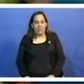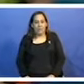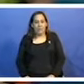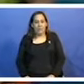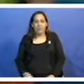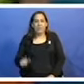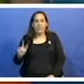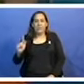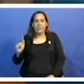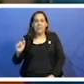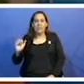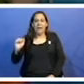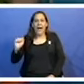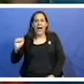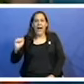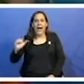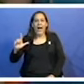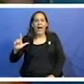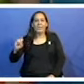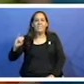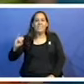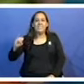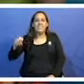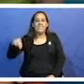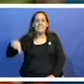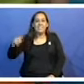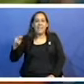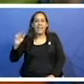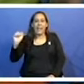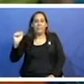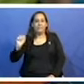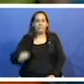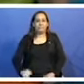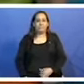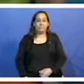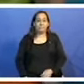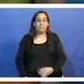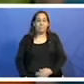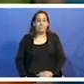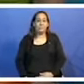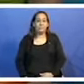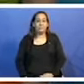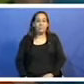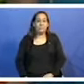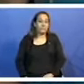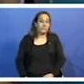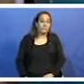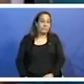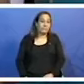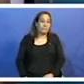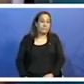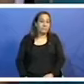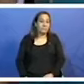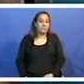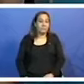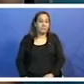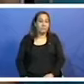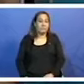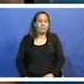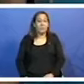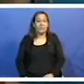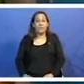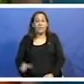da garganta. G-A. E você sabe o que é aninha? Ó, quando tem amarelinho